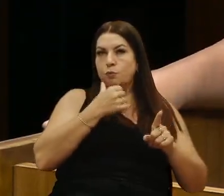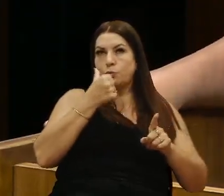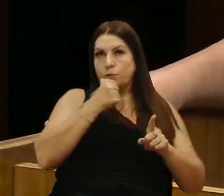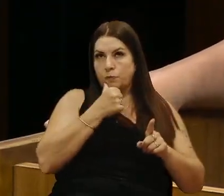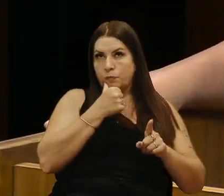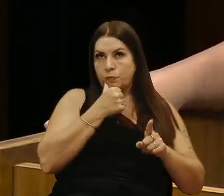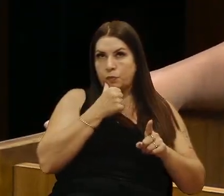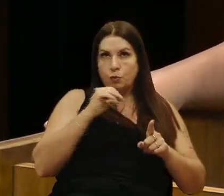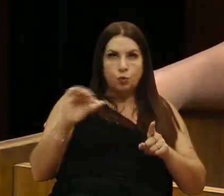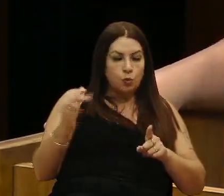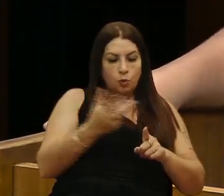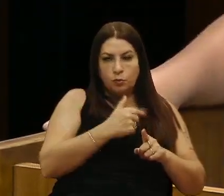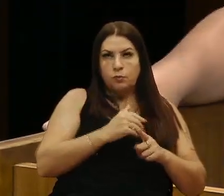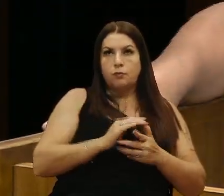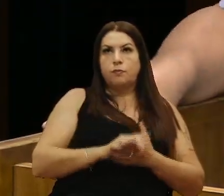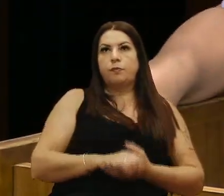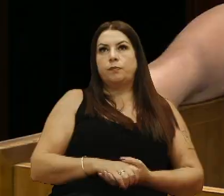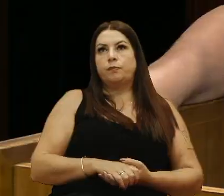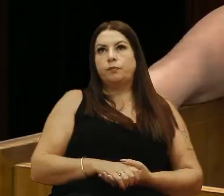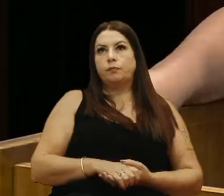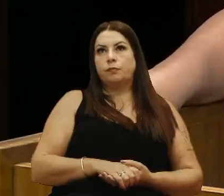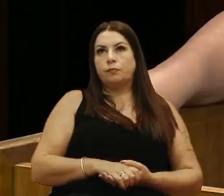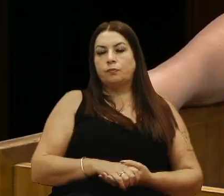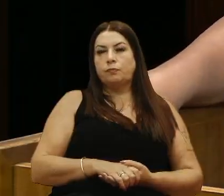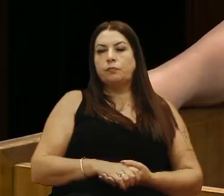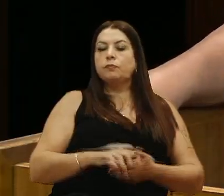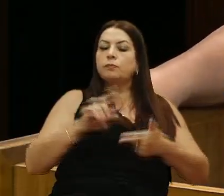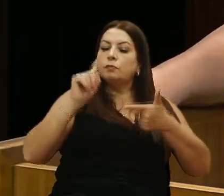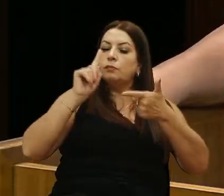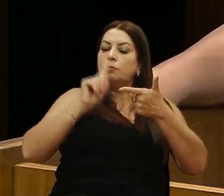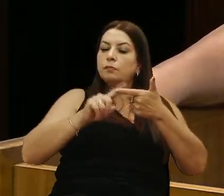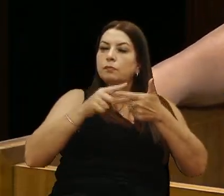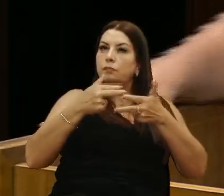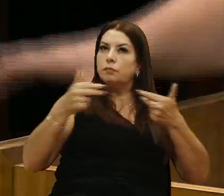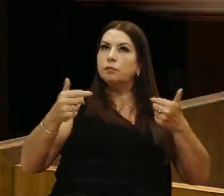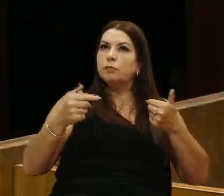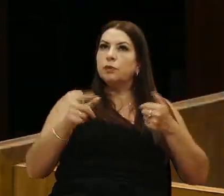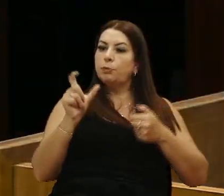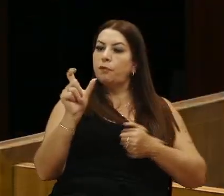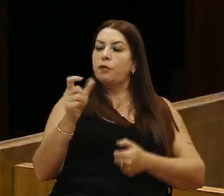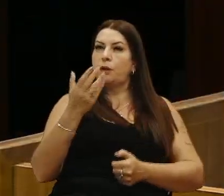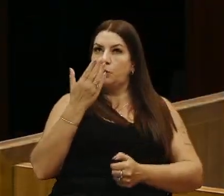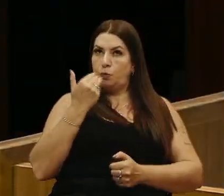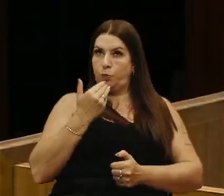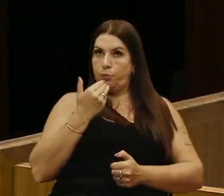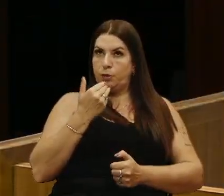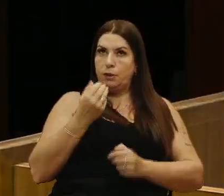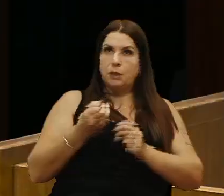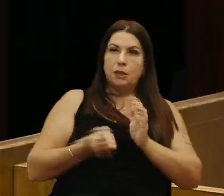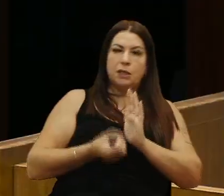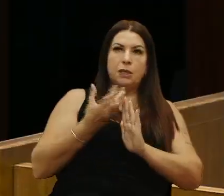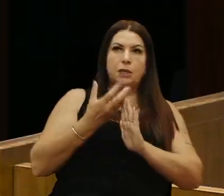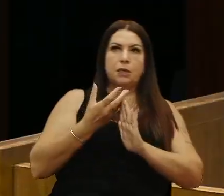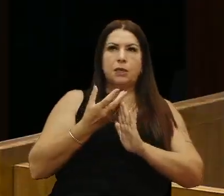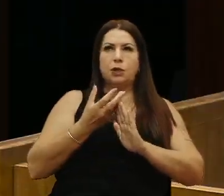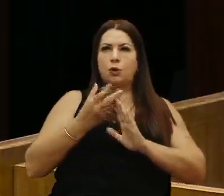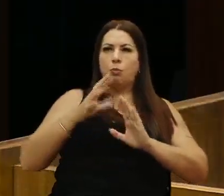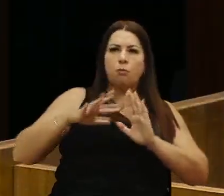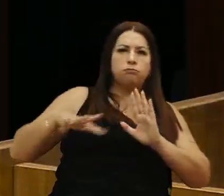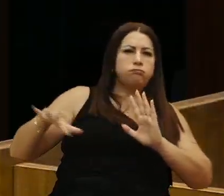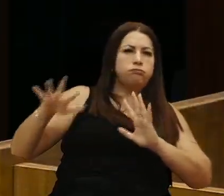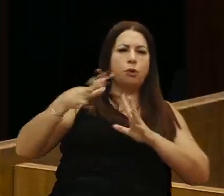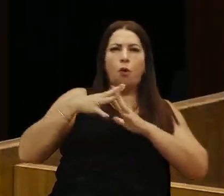trabalhadoras. Todos. Segunda questão, sobre o Vale Alimentação, que se criou uma celeuma nessa